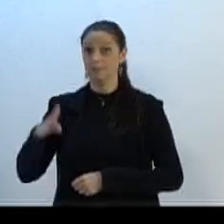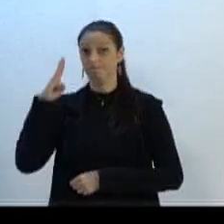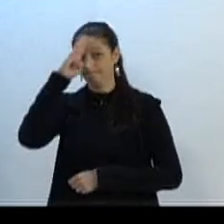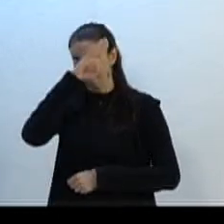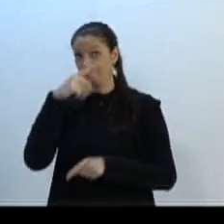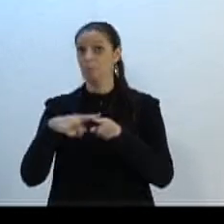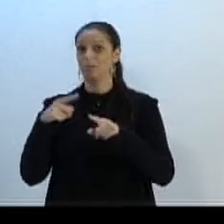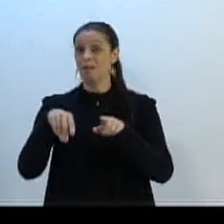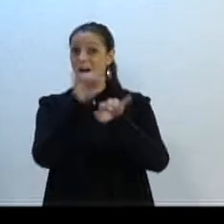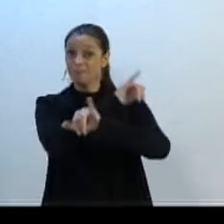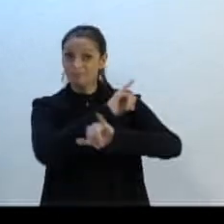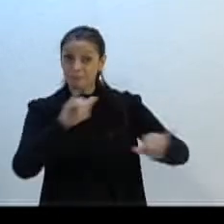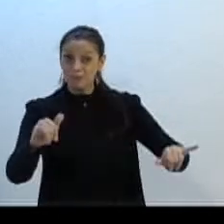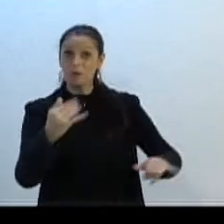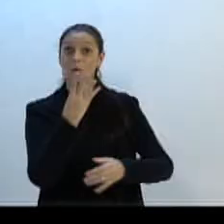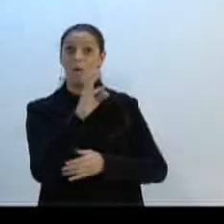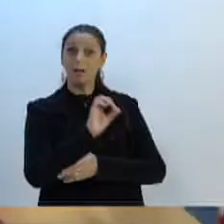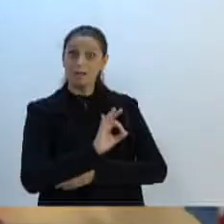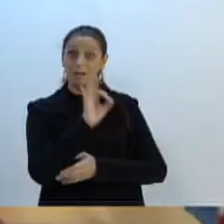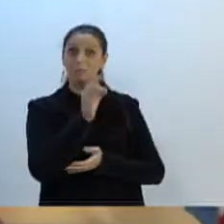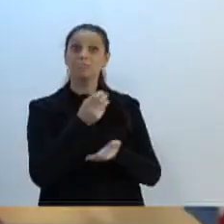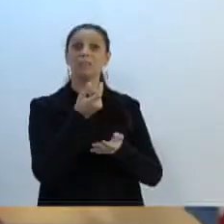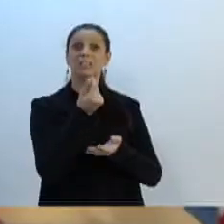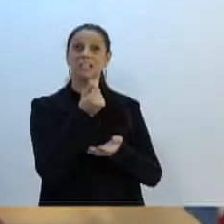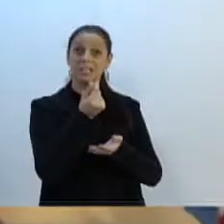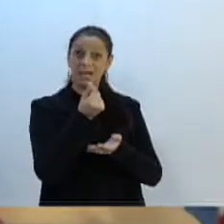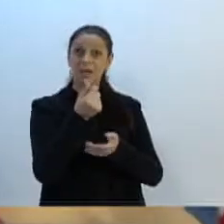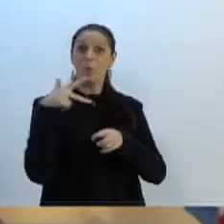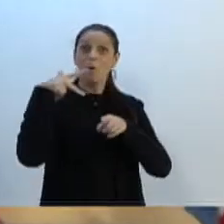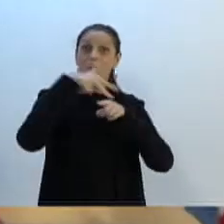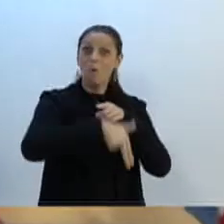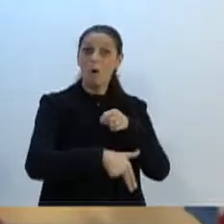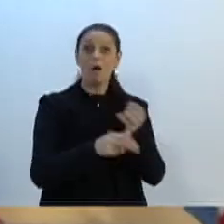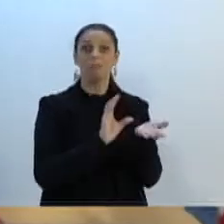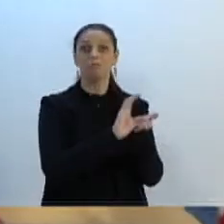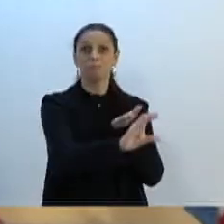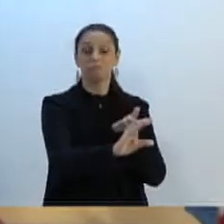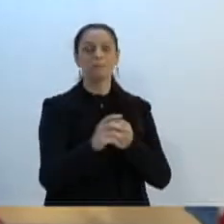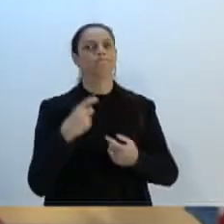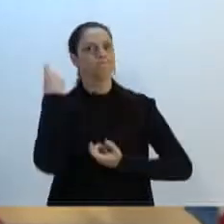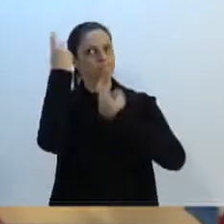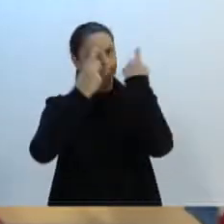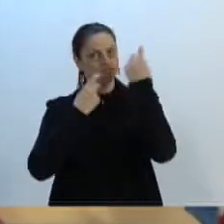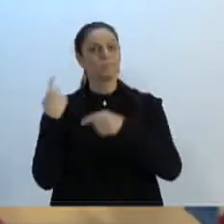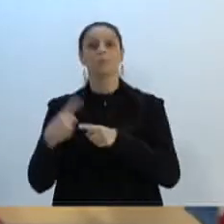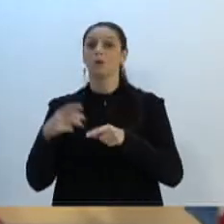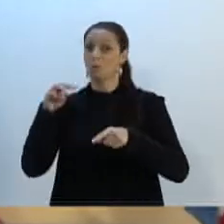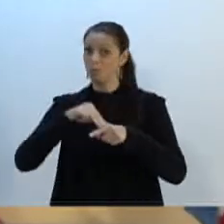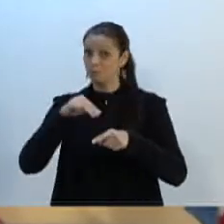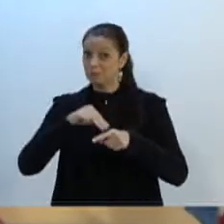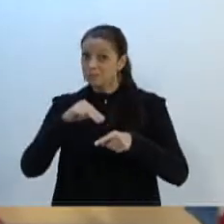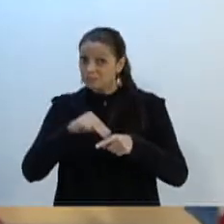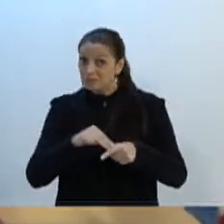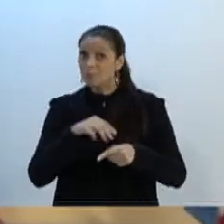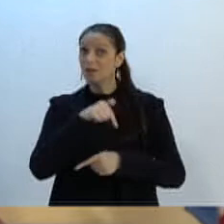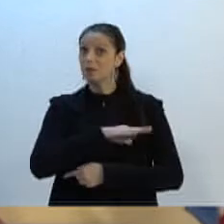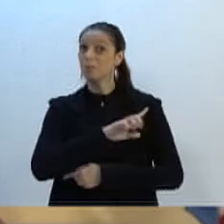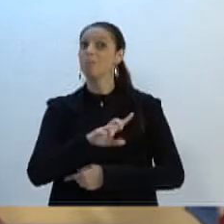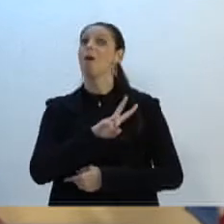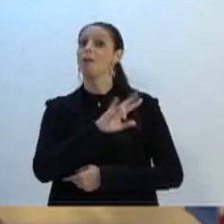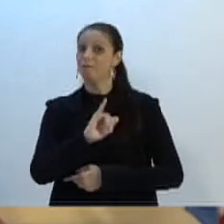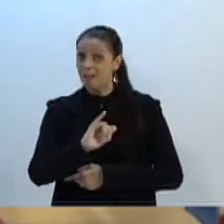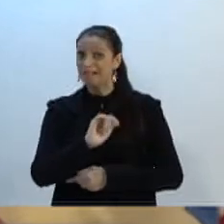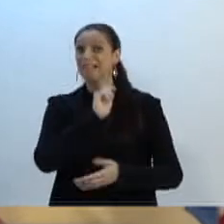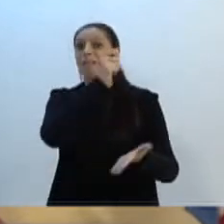Repito, senhores, me preocupo e muito com isso, porque o município de Blumenau é que vai acabar pagando a conta. É o município